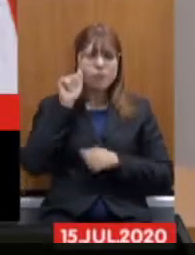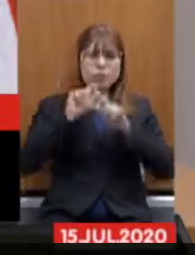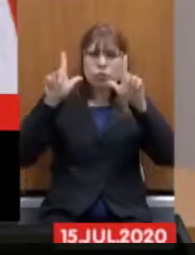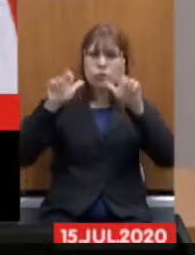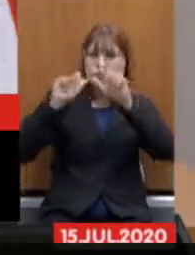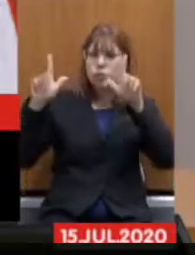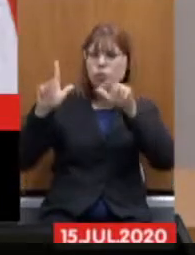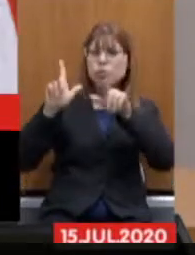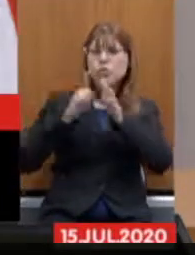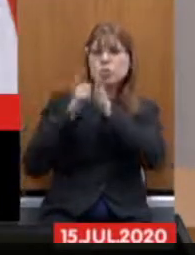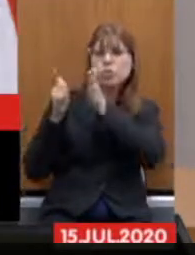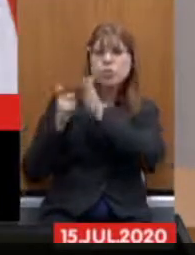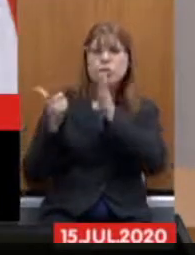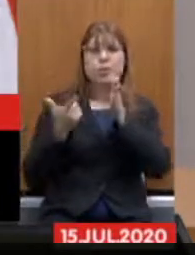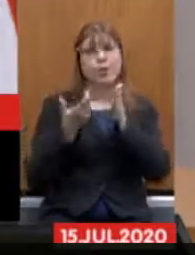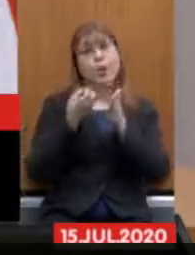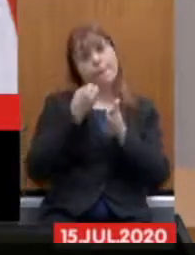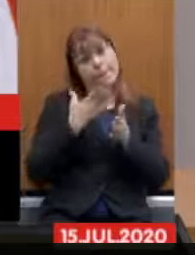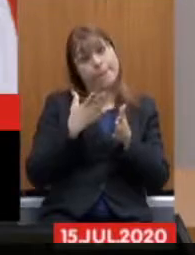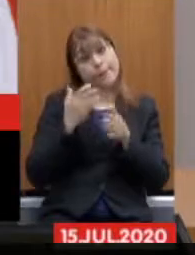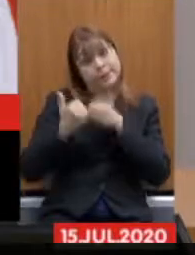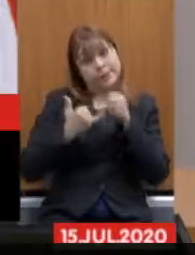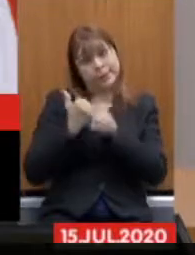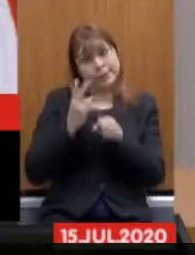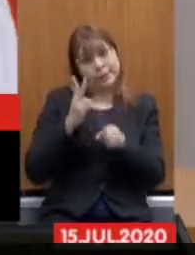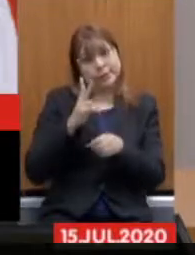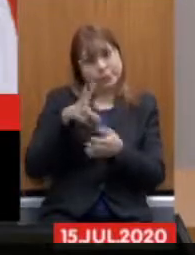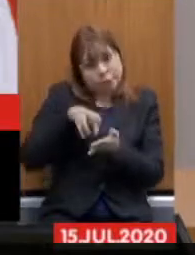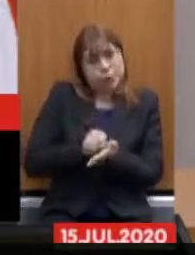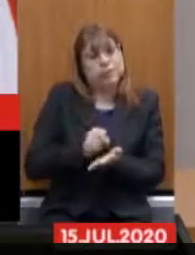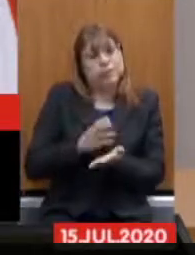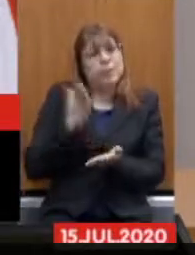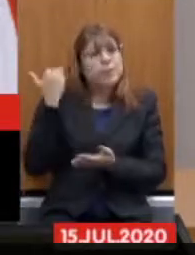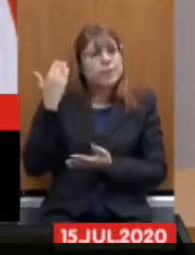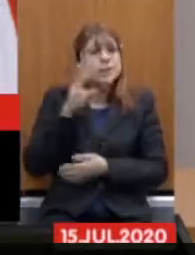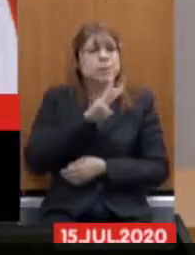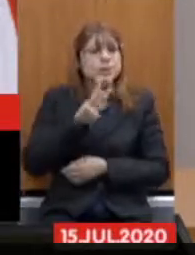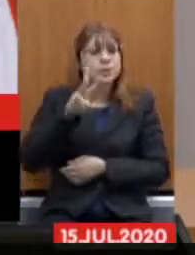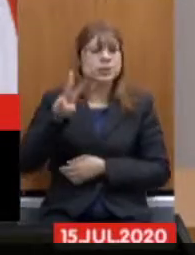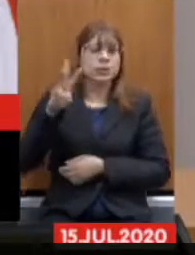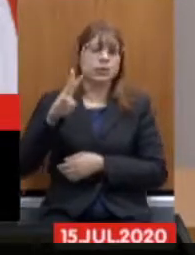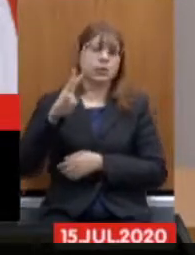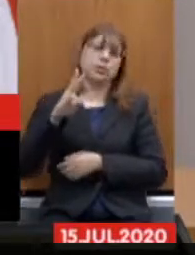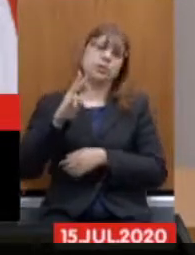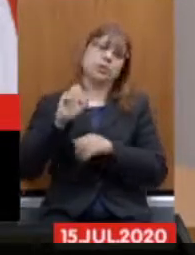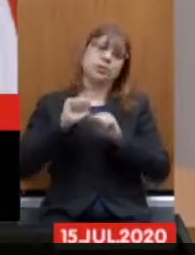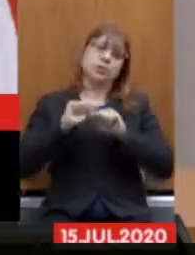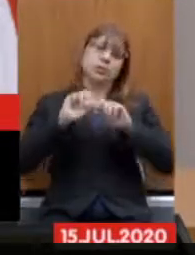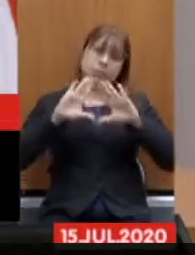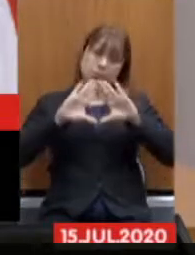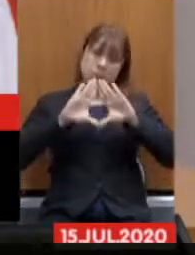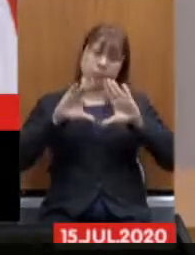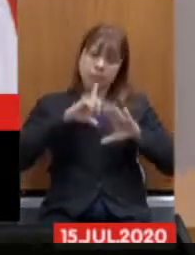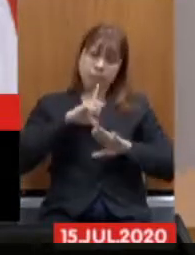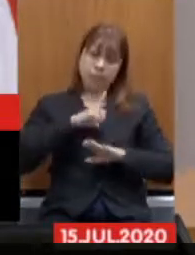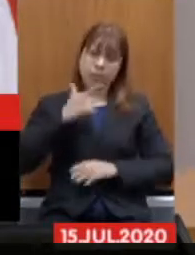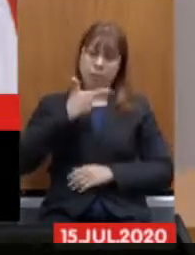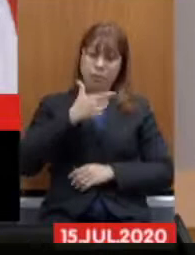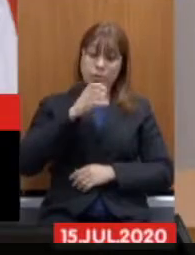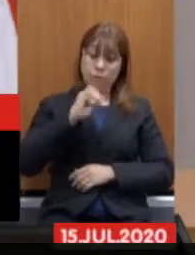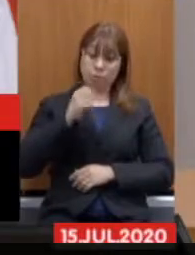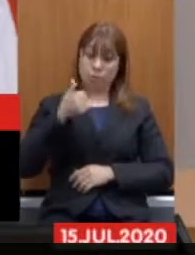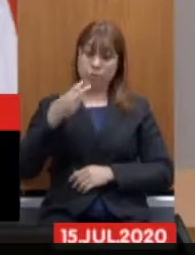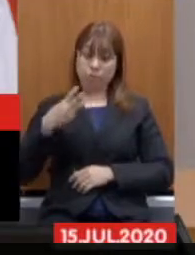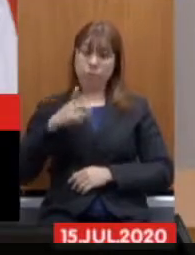porque ainda bem que agora a internet é para sempre no site da assembleia legislativa tem as reportagens de